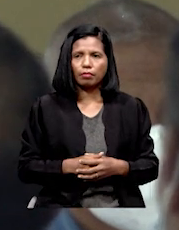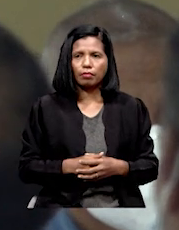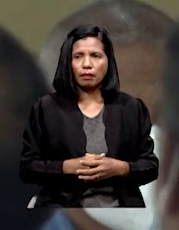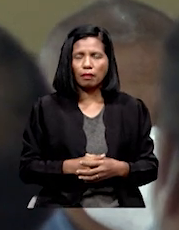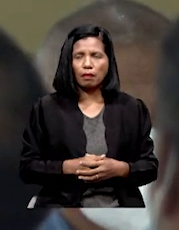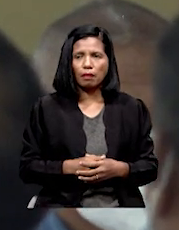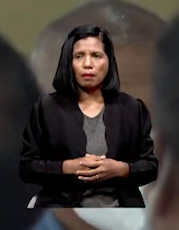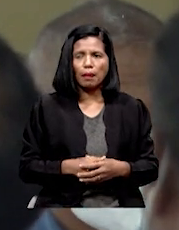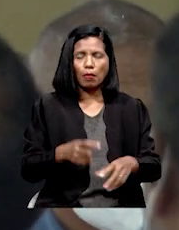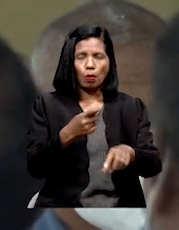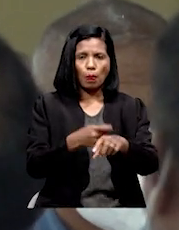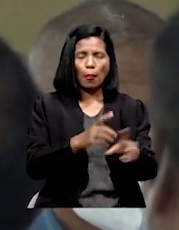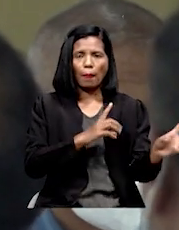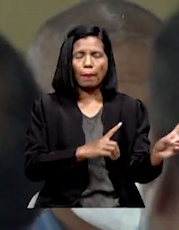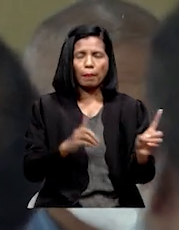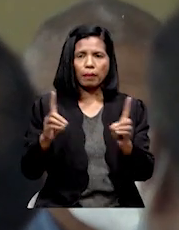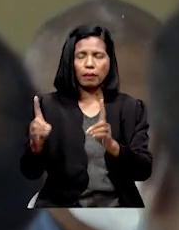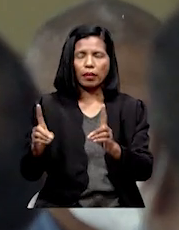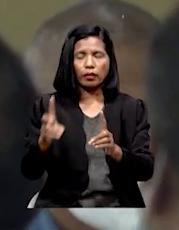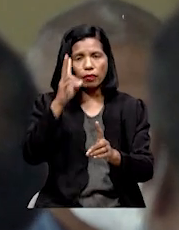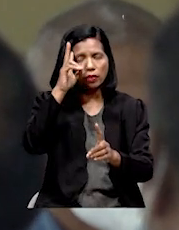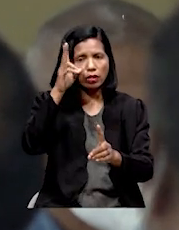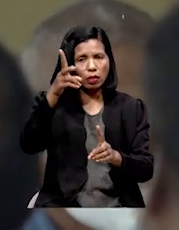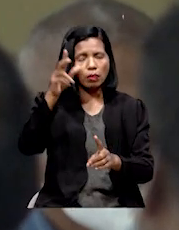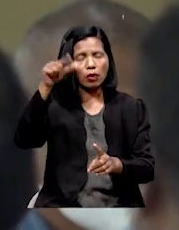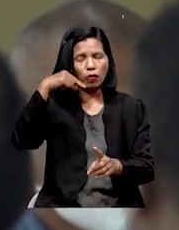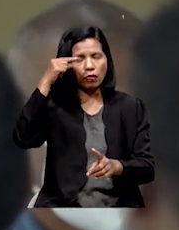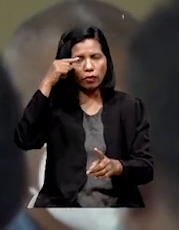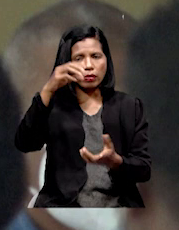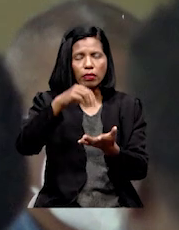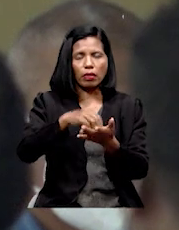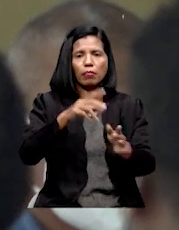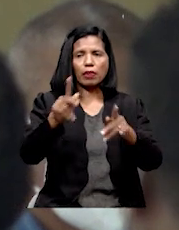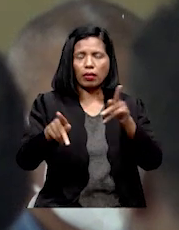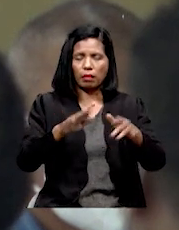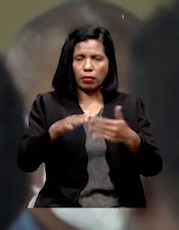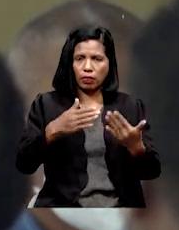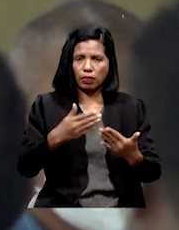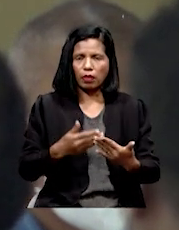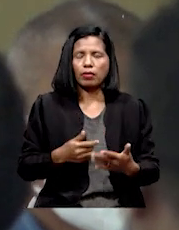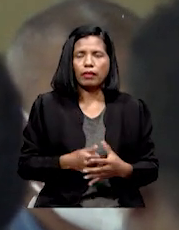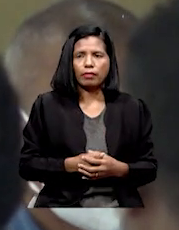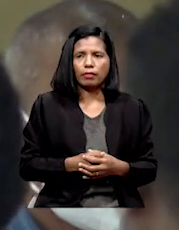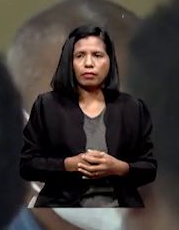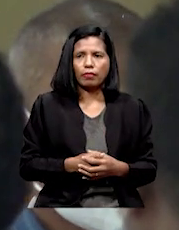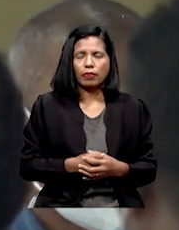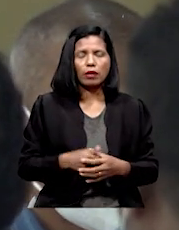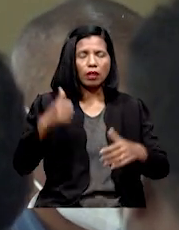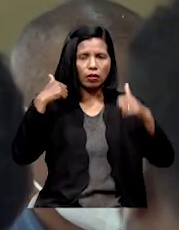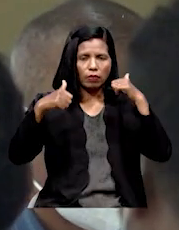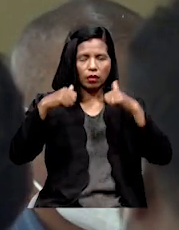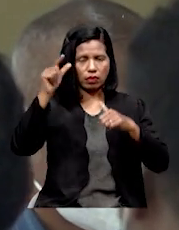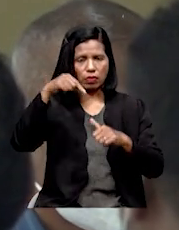documento que implementa a visão do Governo de colocar o cidadão no centro da atividade